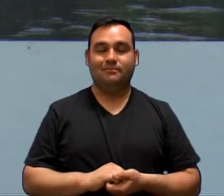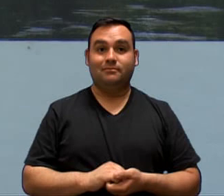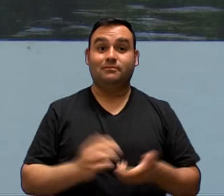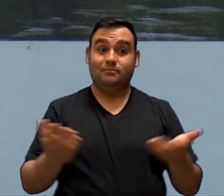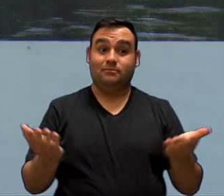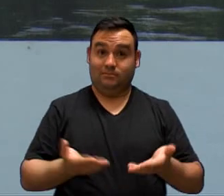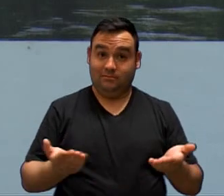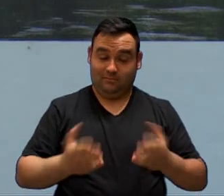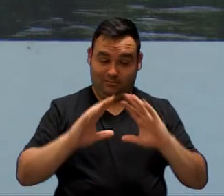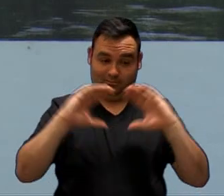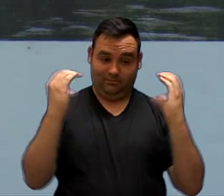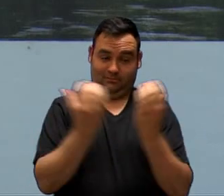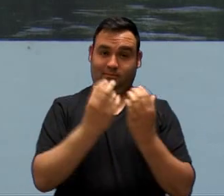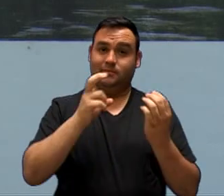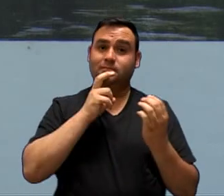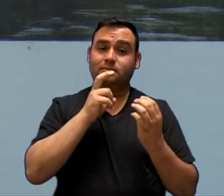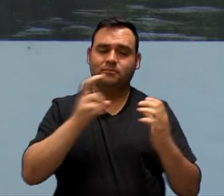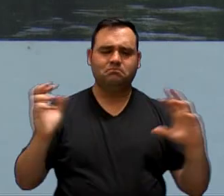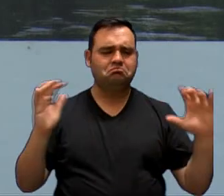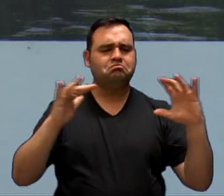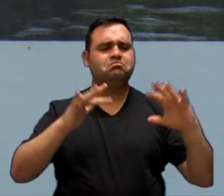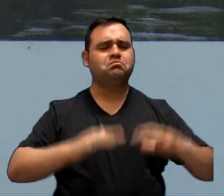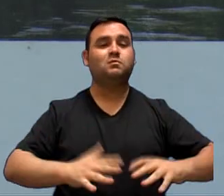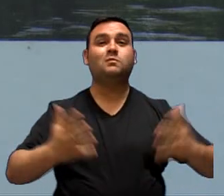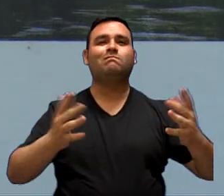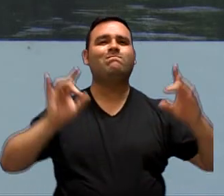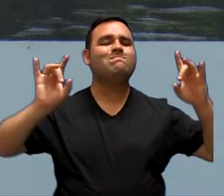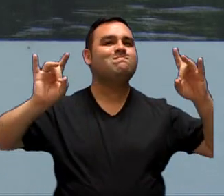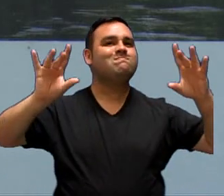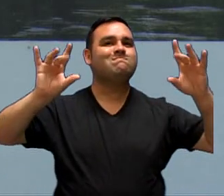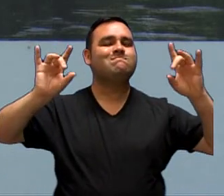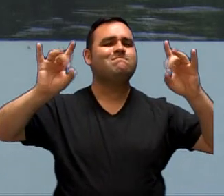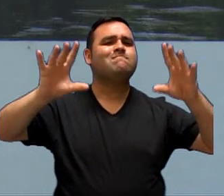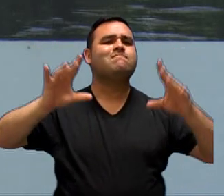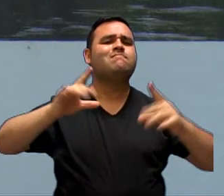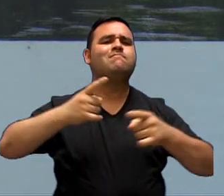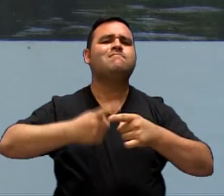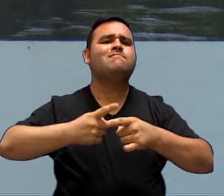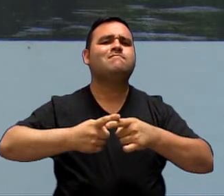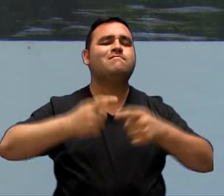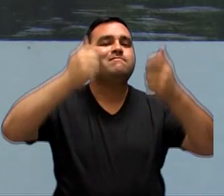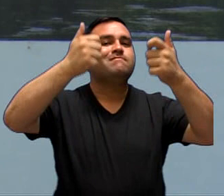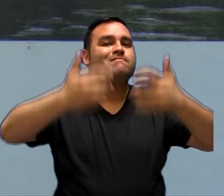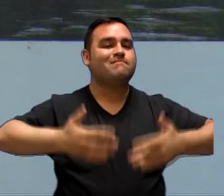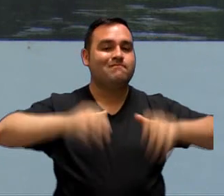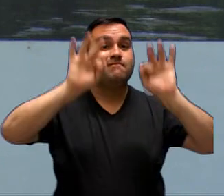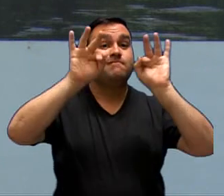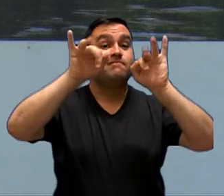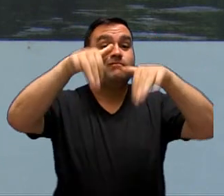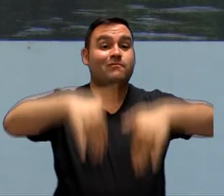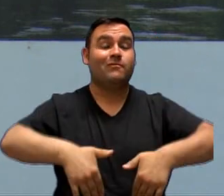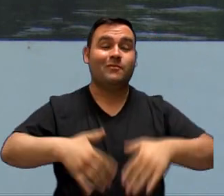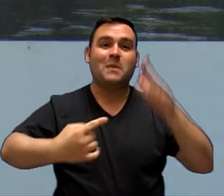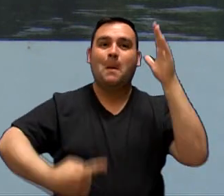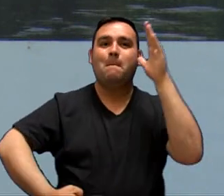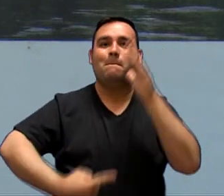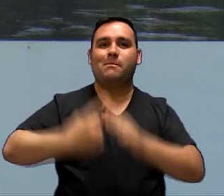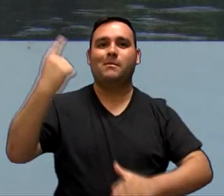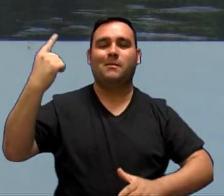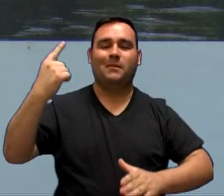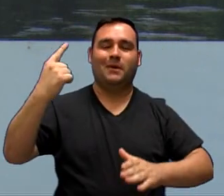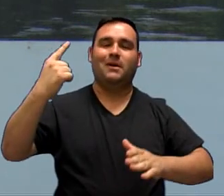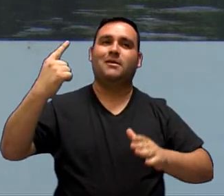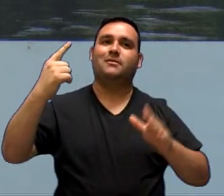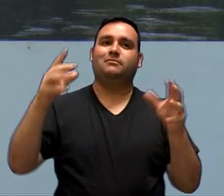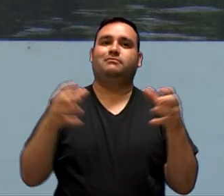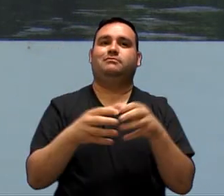Nesta tarde, a Câmara Municipal de Sorocaba reúne-se de forma solene para realizar a solenidade de encerramento da primeira edição